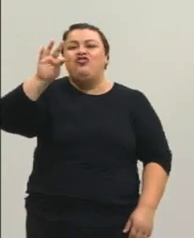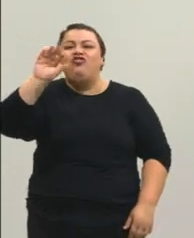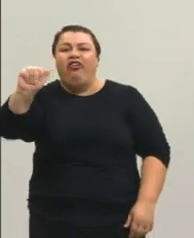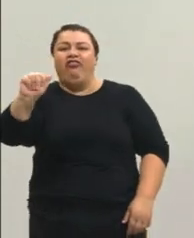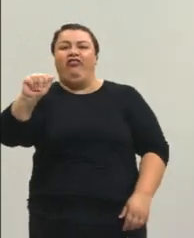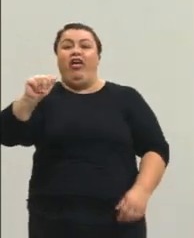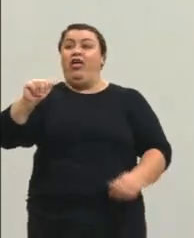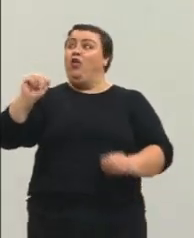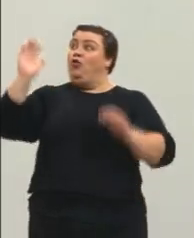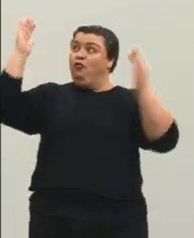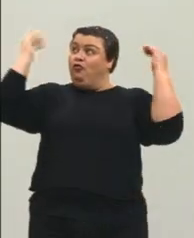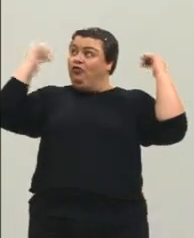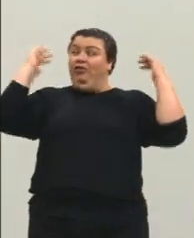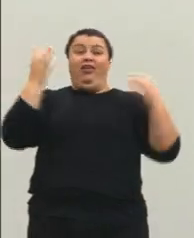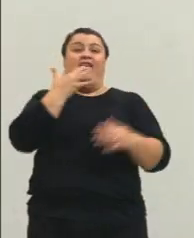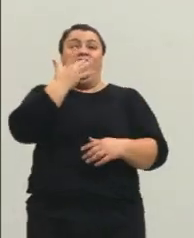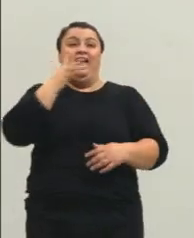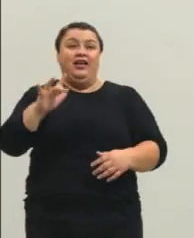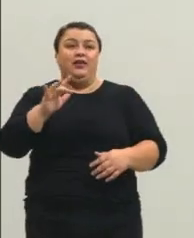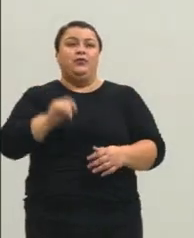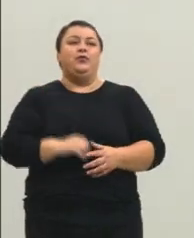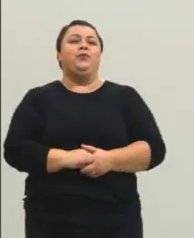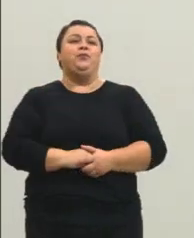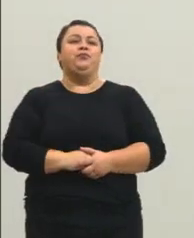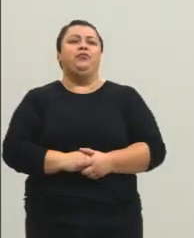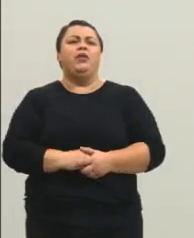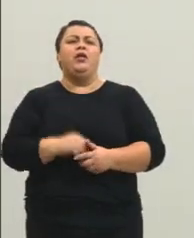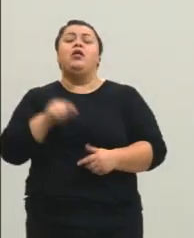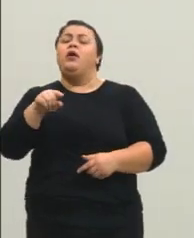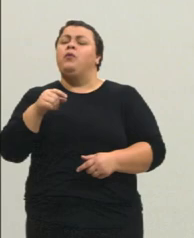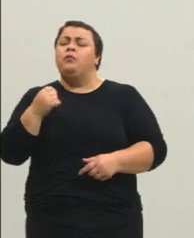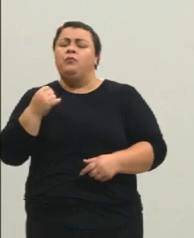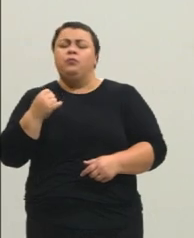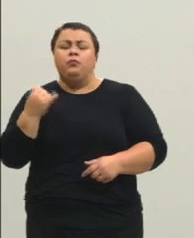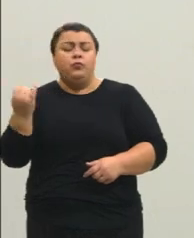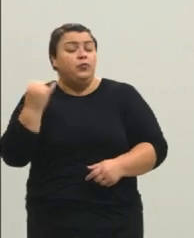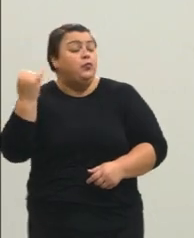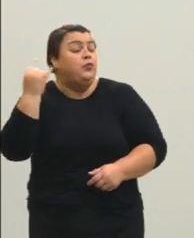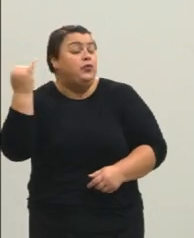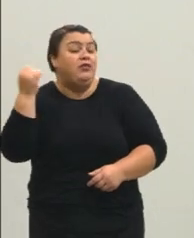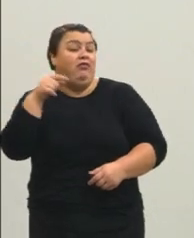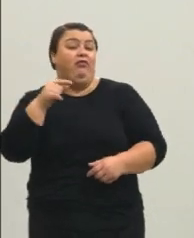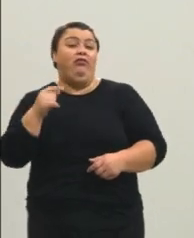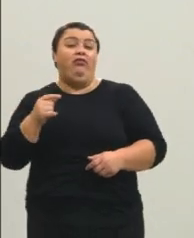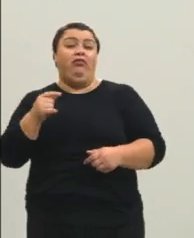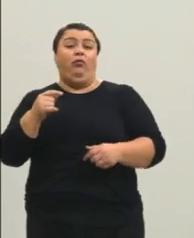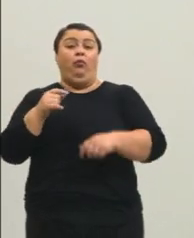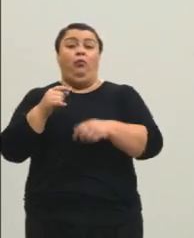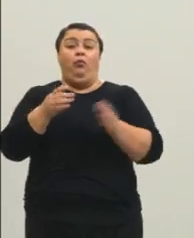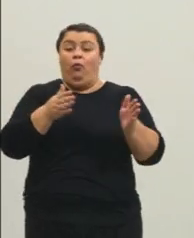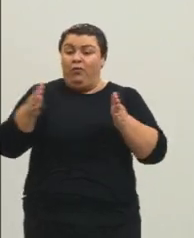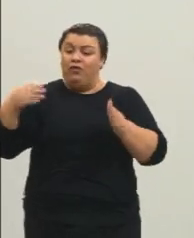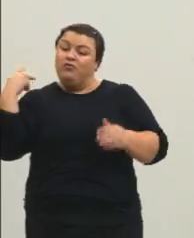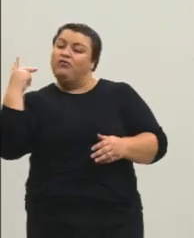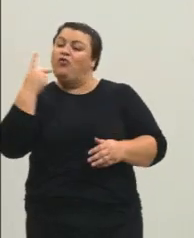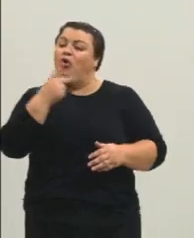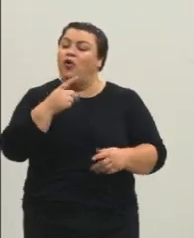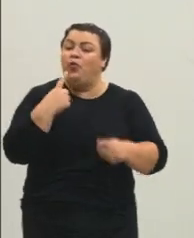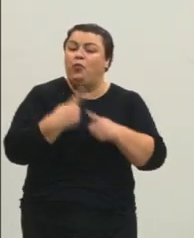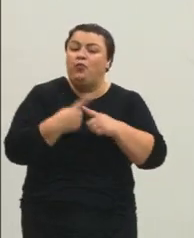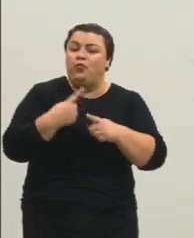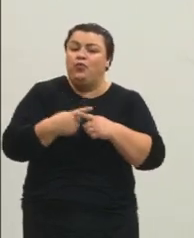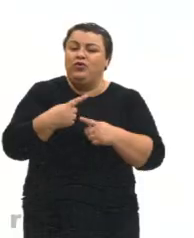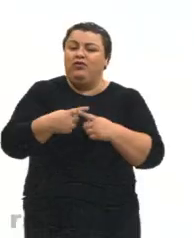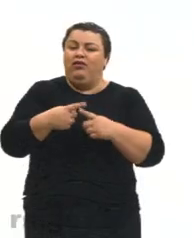aqui atrás é branco nosso quadro branco aqui e é muito importante então essa questão histórica exatamente pela